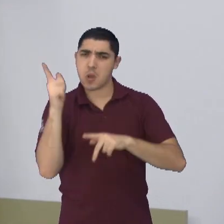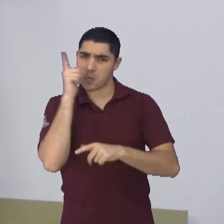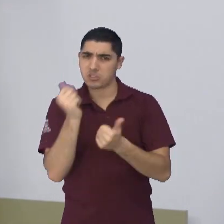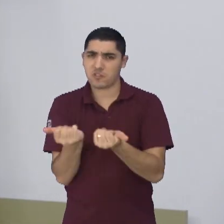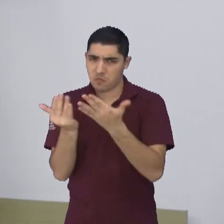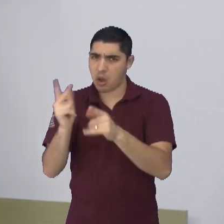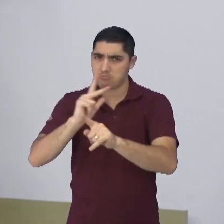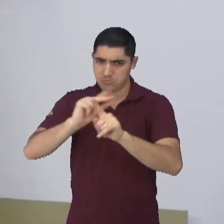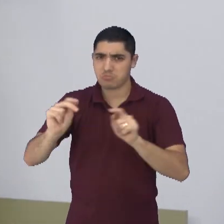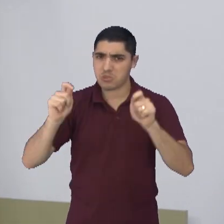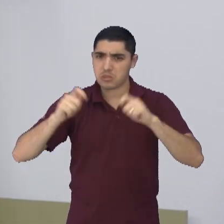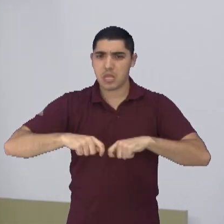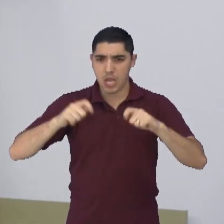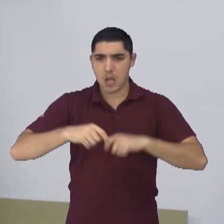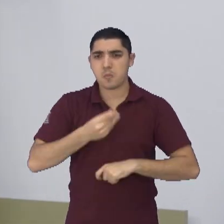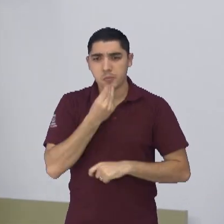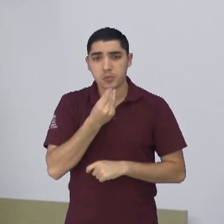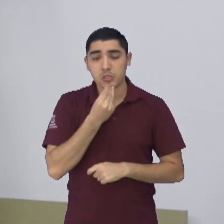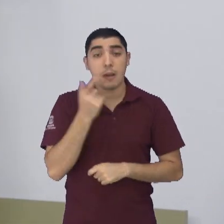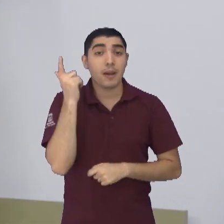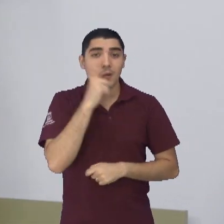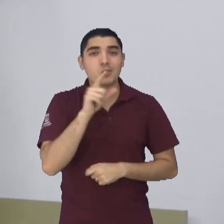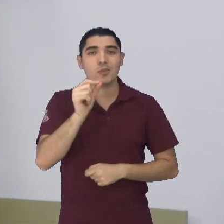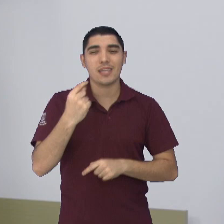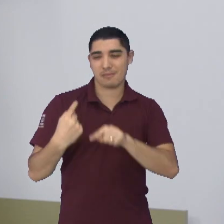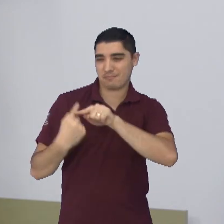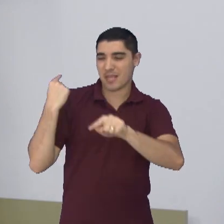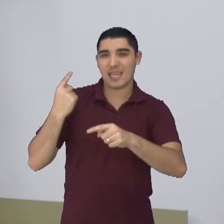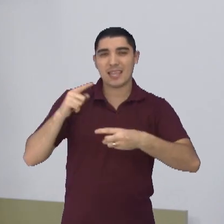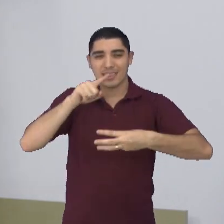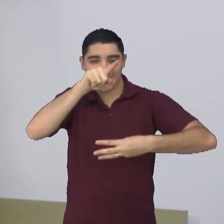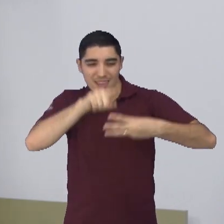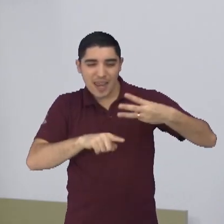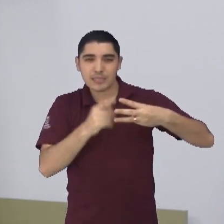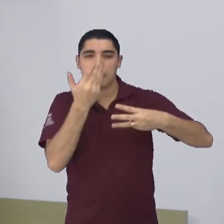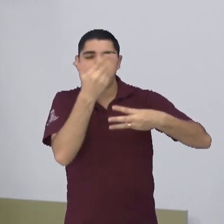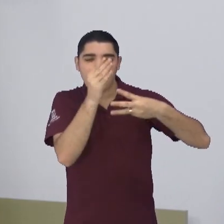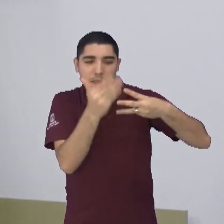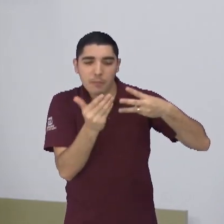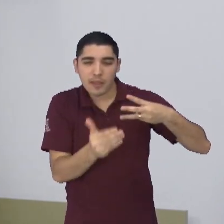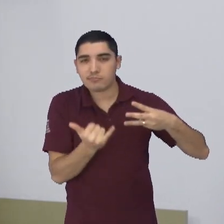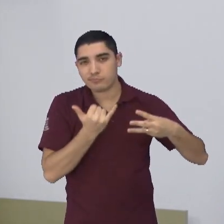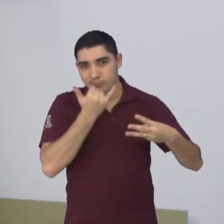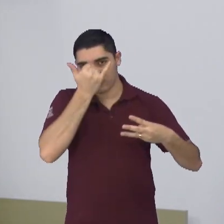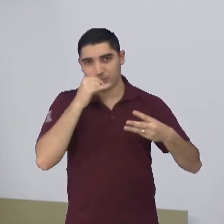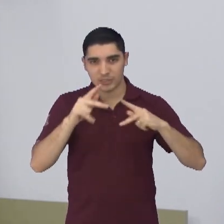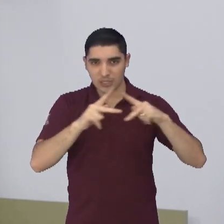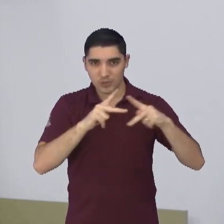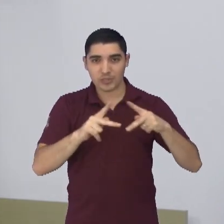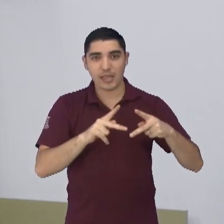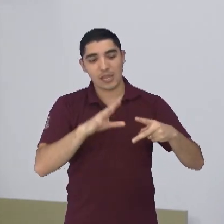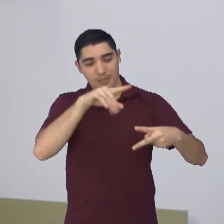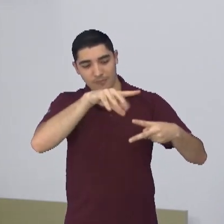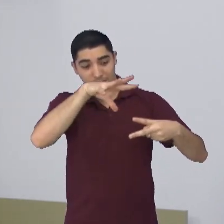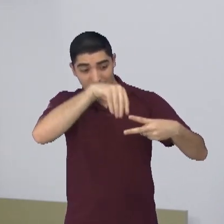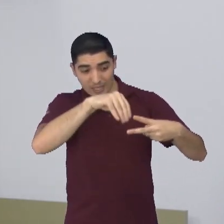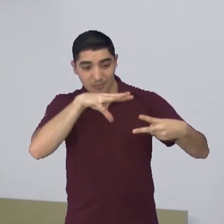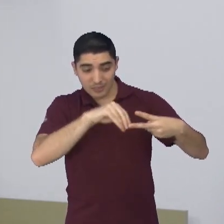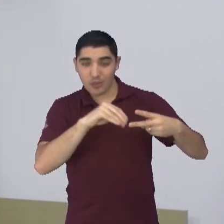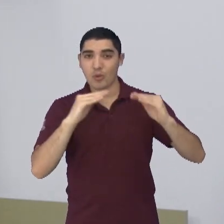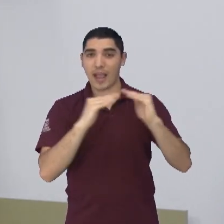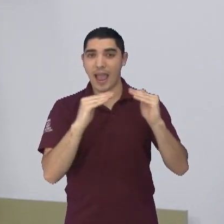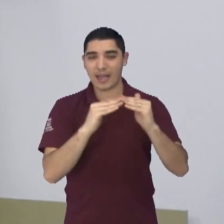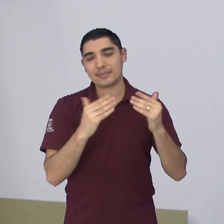de, como eu disse, né, das três primeiras rodadas que acabou perdendo. O São José não soube aproveitar as duas primeiras em casa na